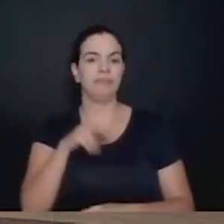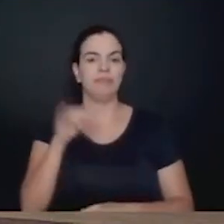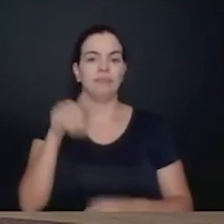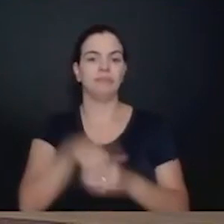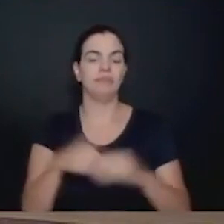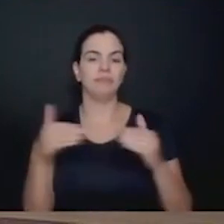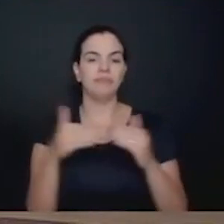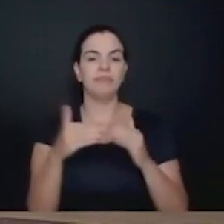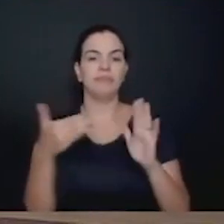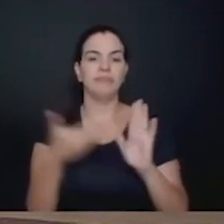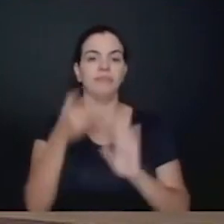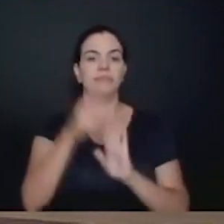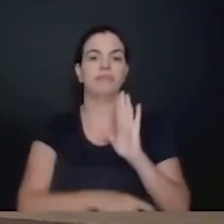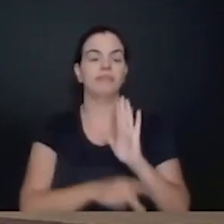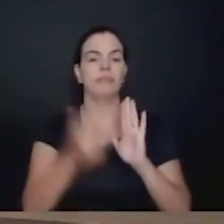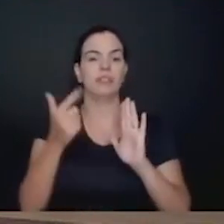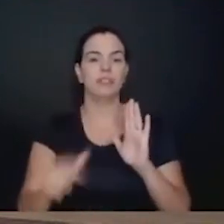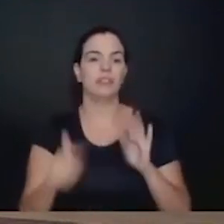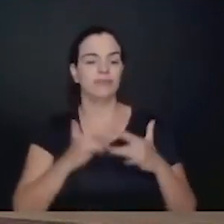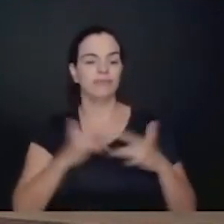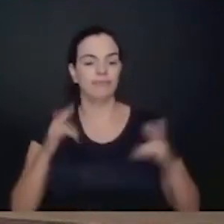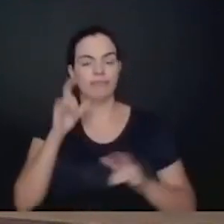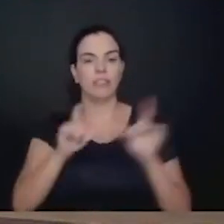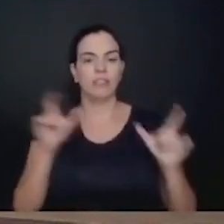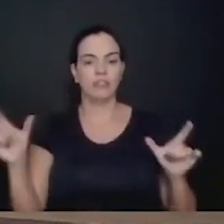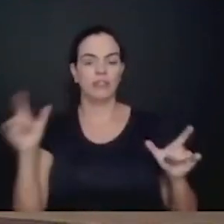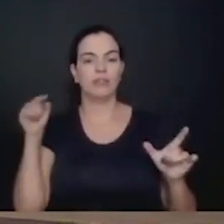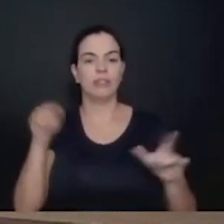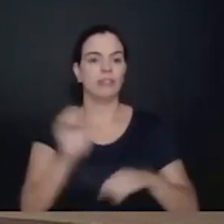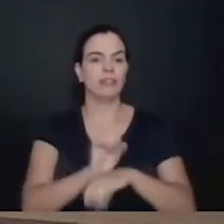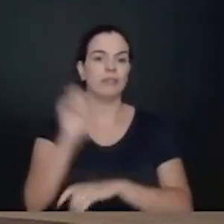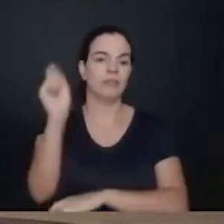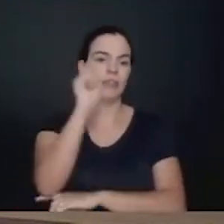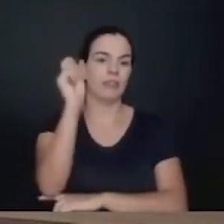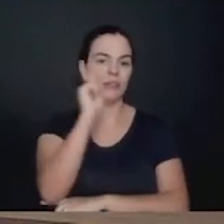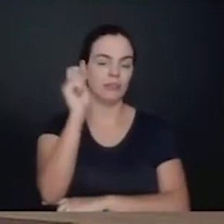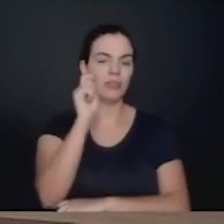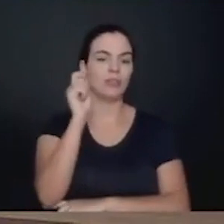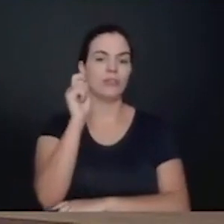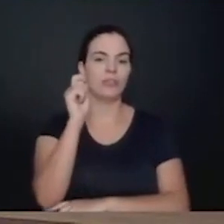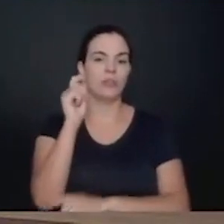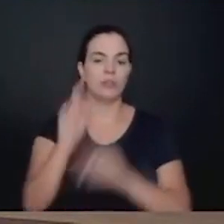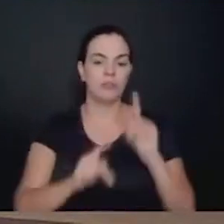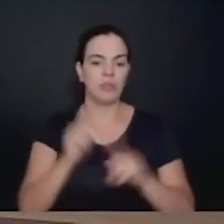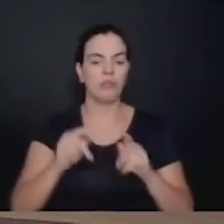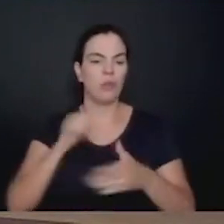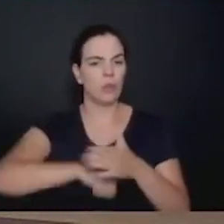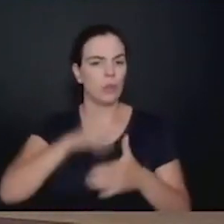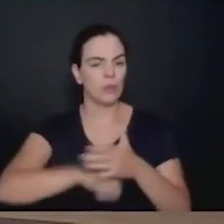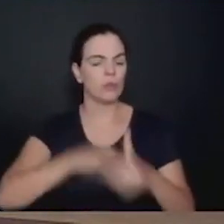e mais uma vez, solidariedade ao povo gaúcho, esse povo irmão tão lutador, tão trabalhador, e um Estado que é